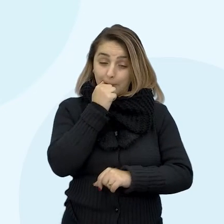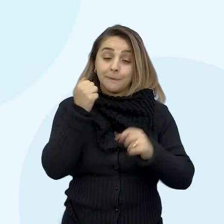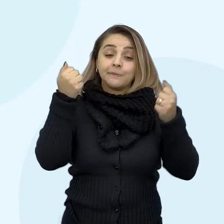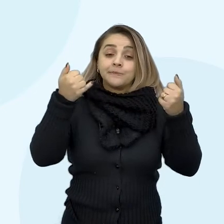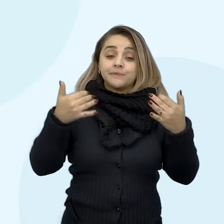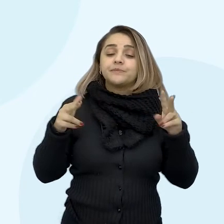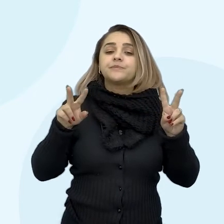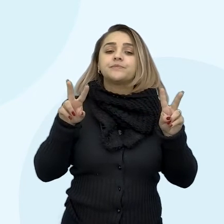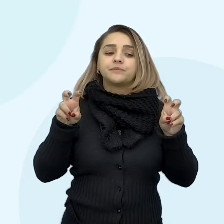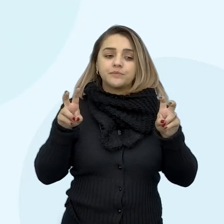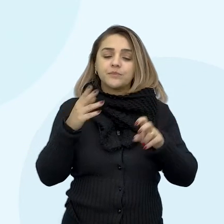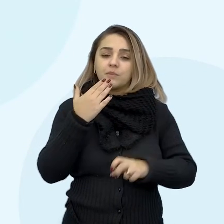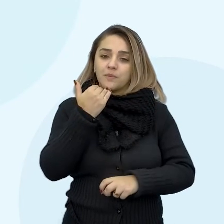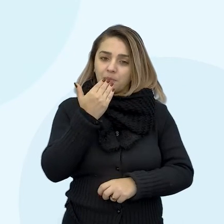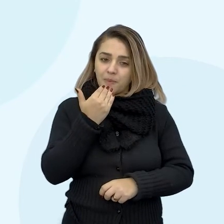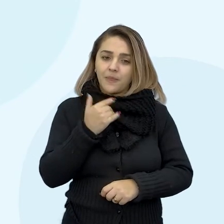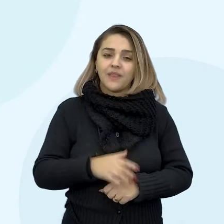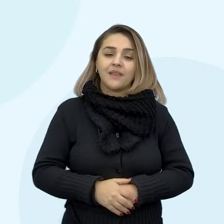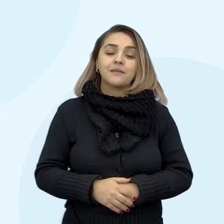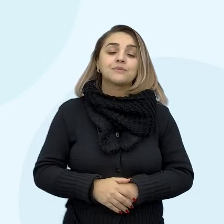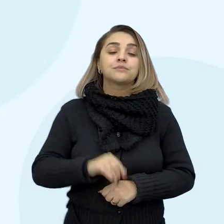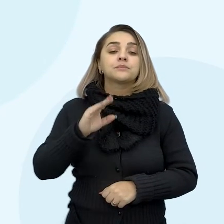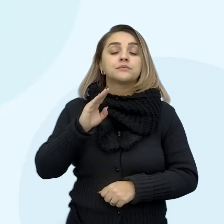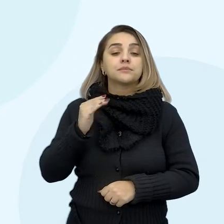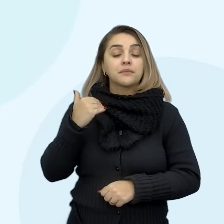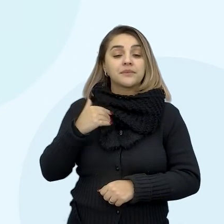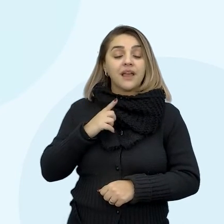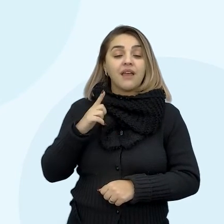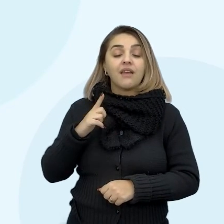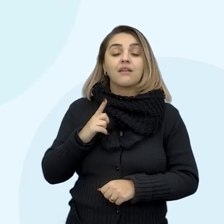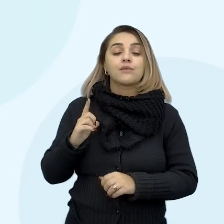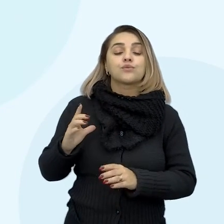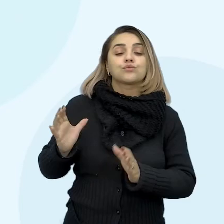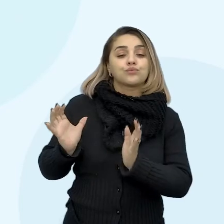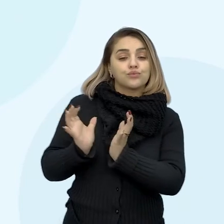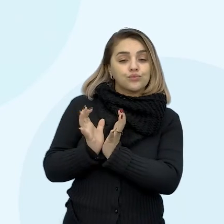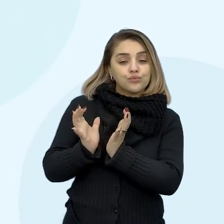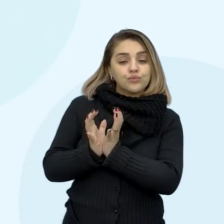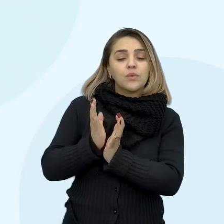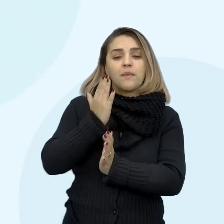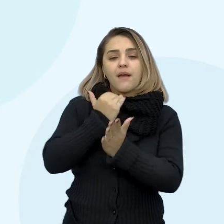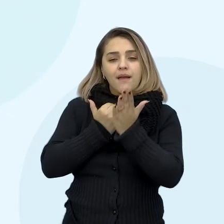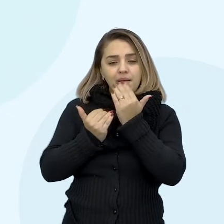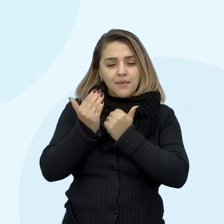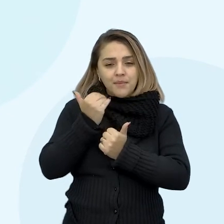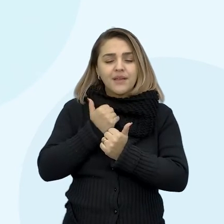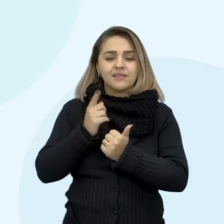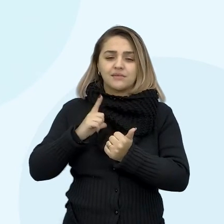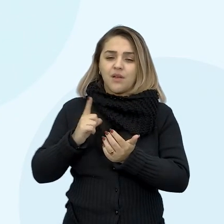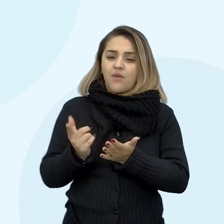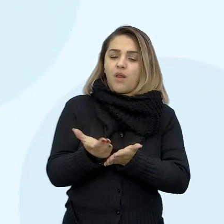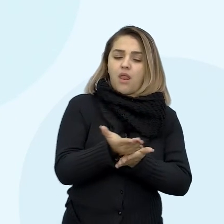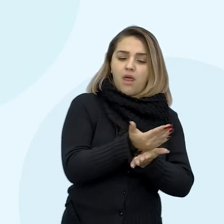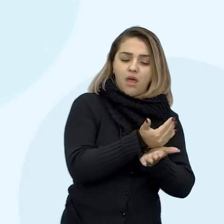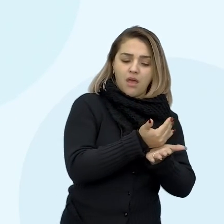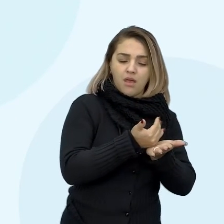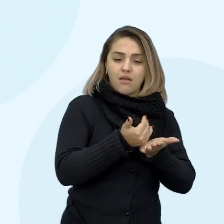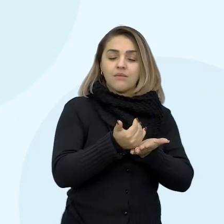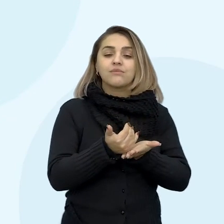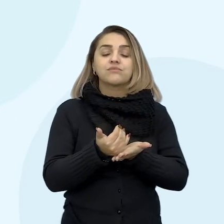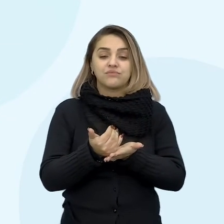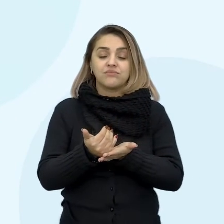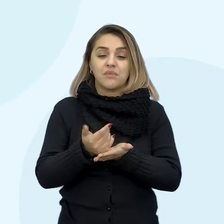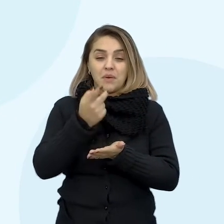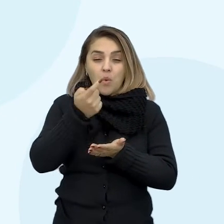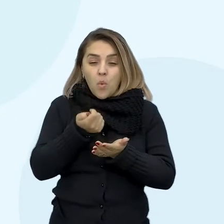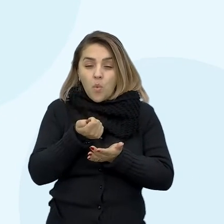comida, o Banco de Alimentos, que recolhe no comércio em geral os vencidinhos e repassa